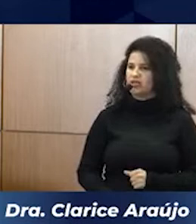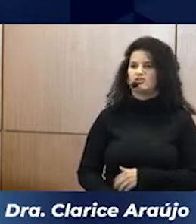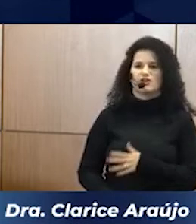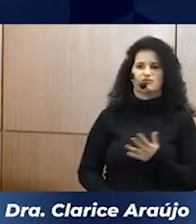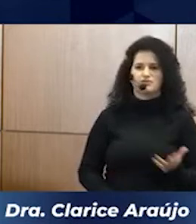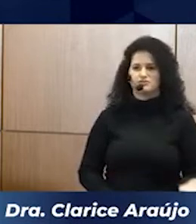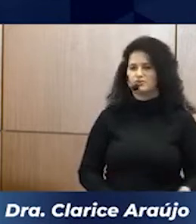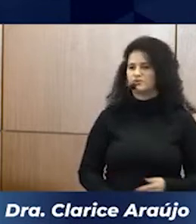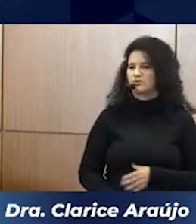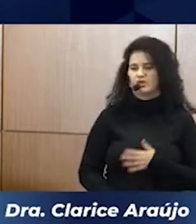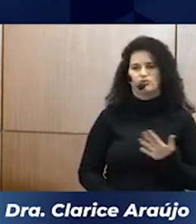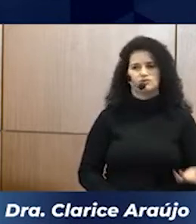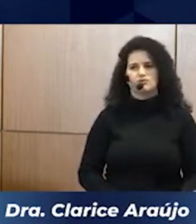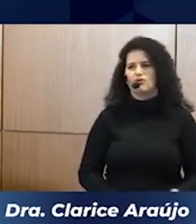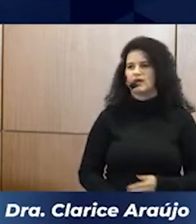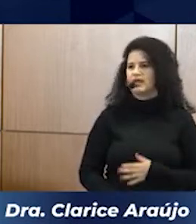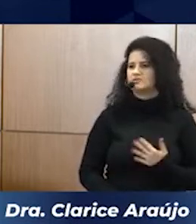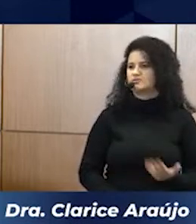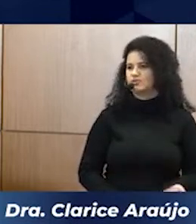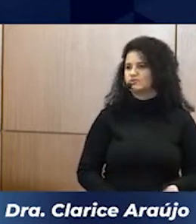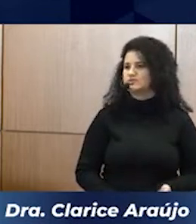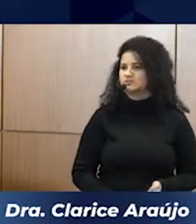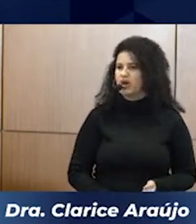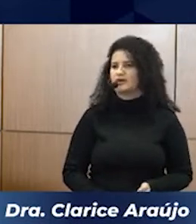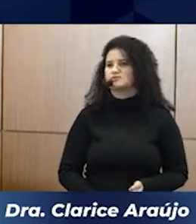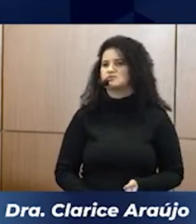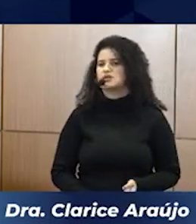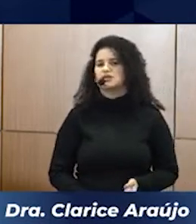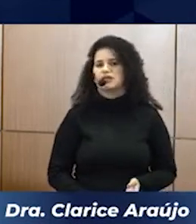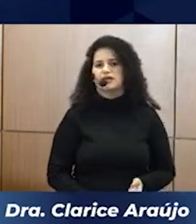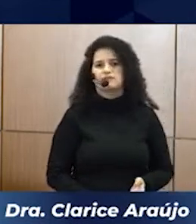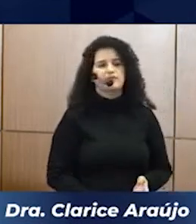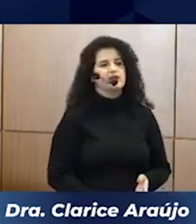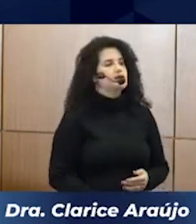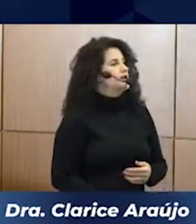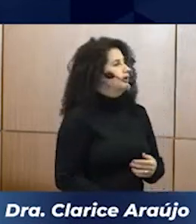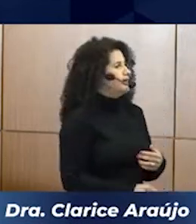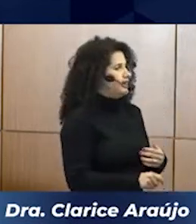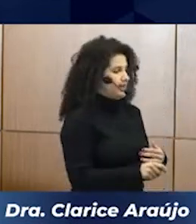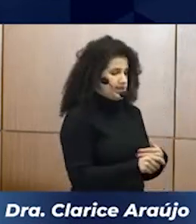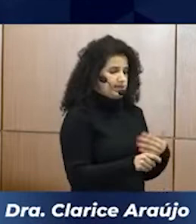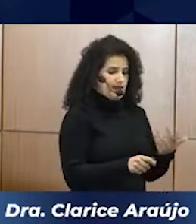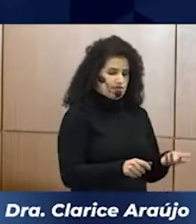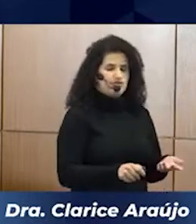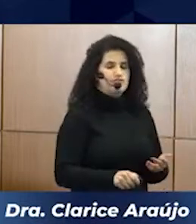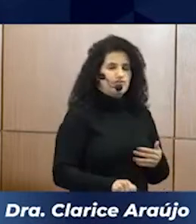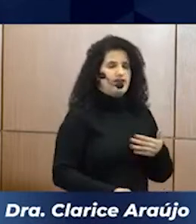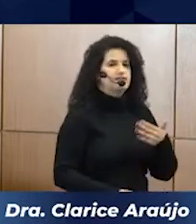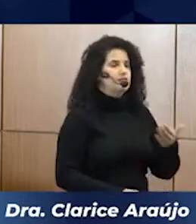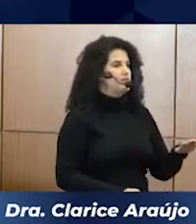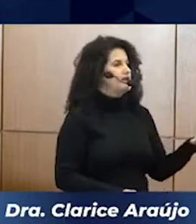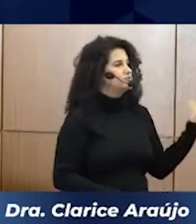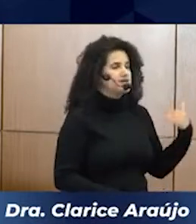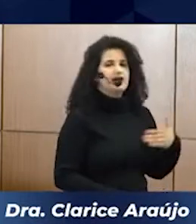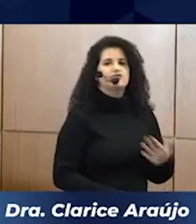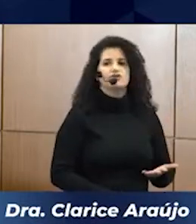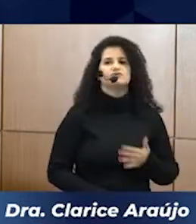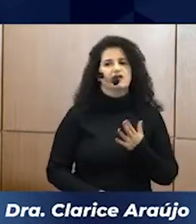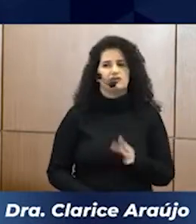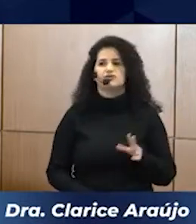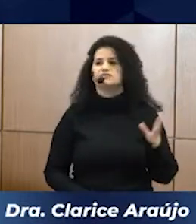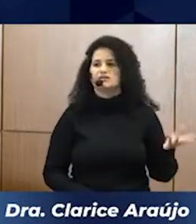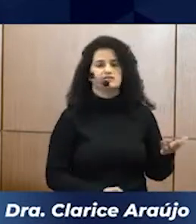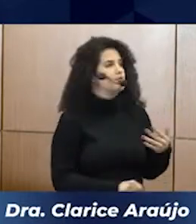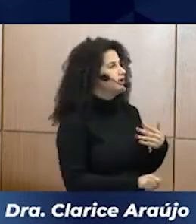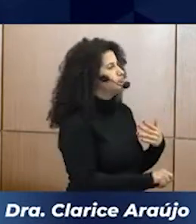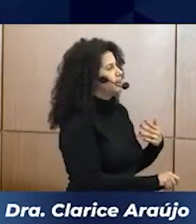exemplo, aqui. Já fiz em outros congressos, em outros espaços. Né? É, e que a gente vê também nos artigos.